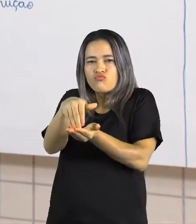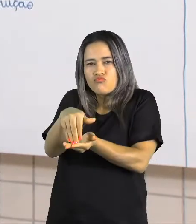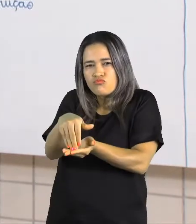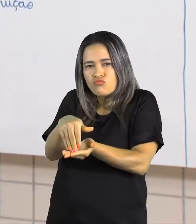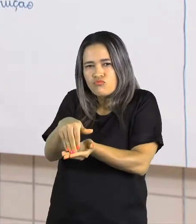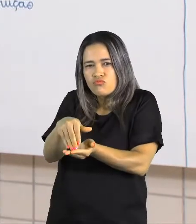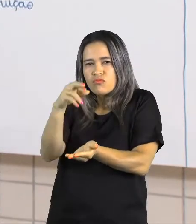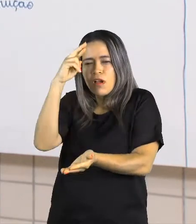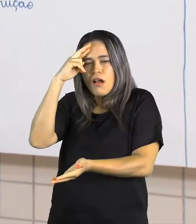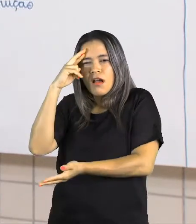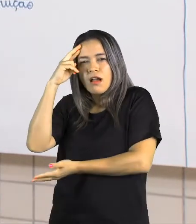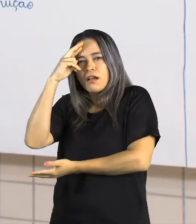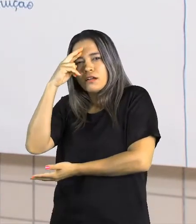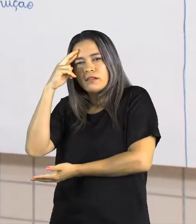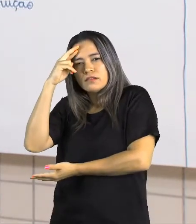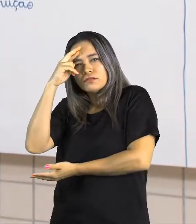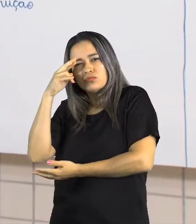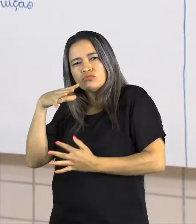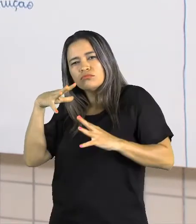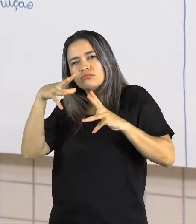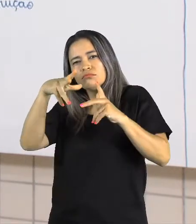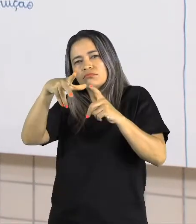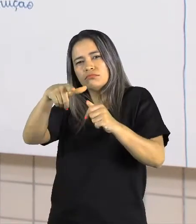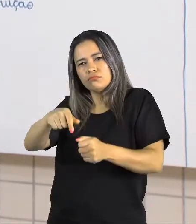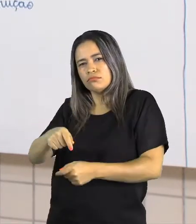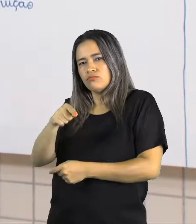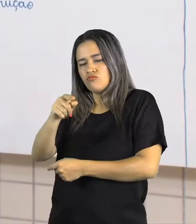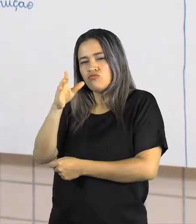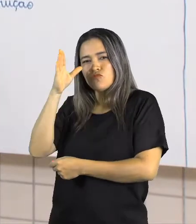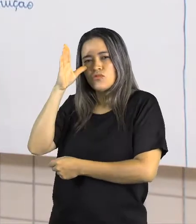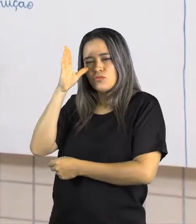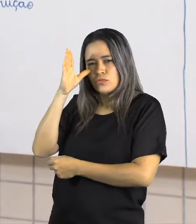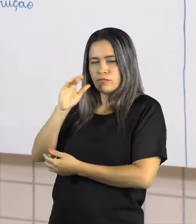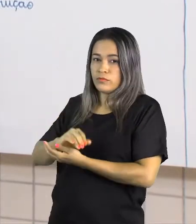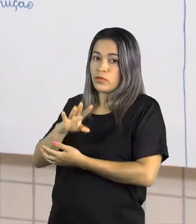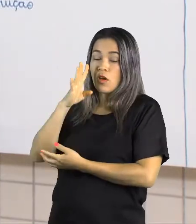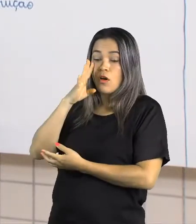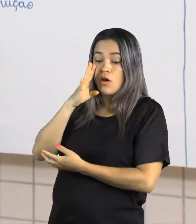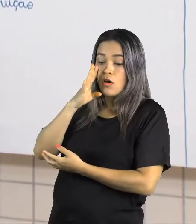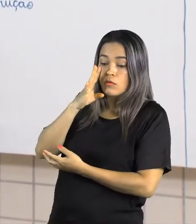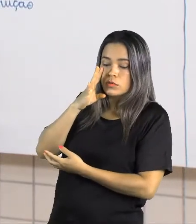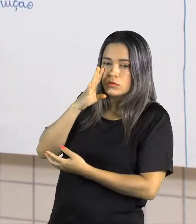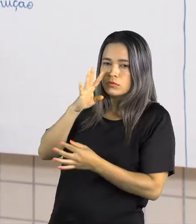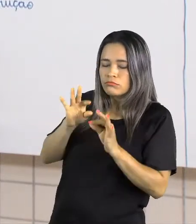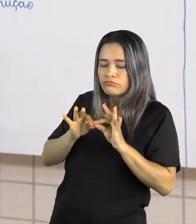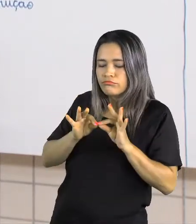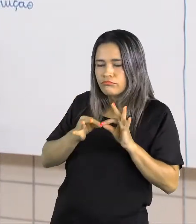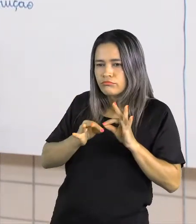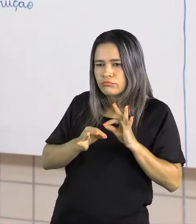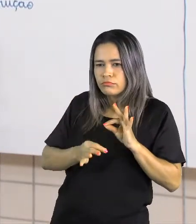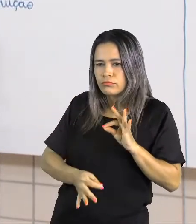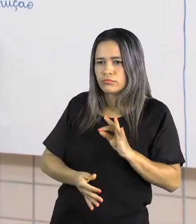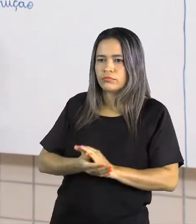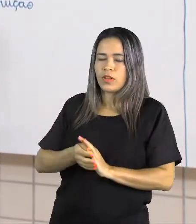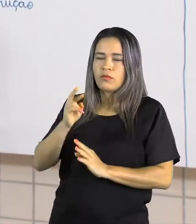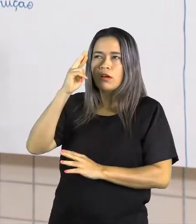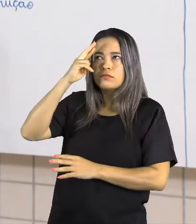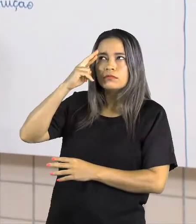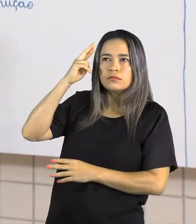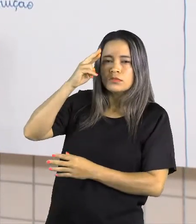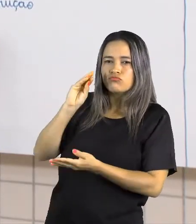A reflexão de tudo aquilo que você observou. é o desfecho. Eu vou botar